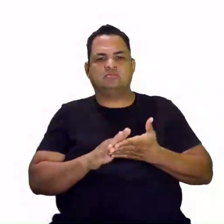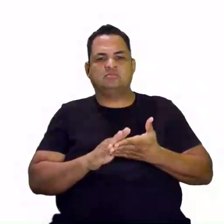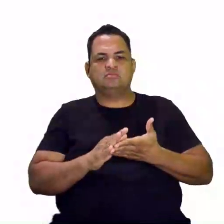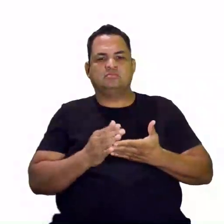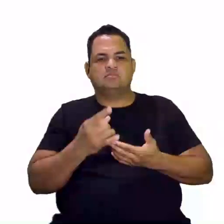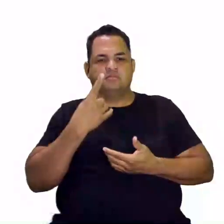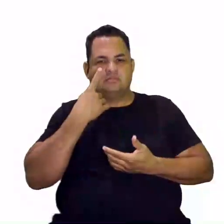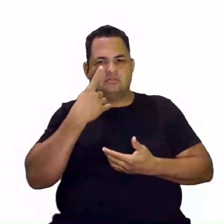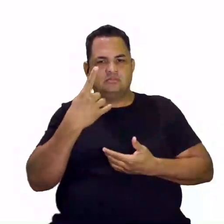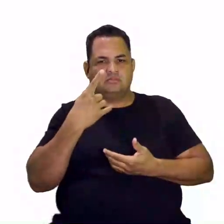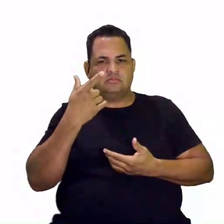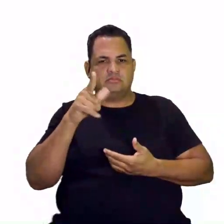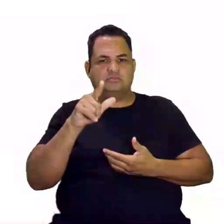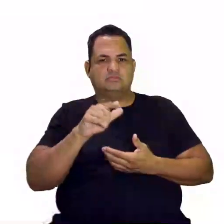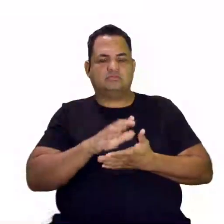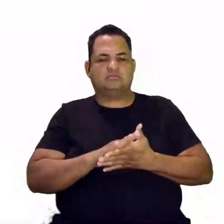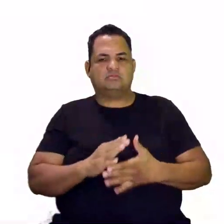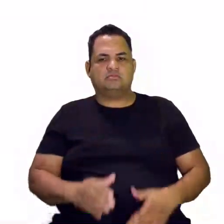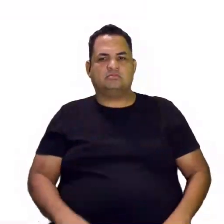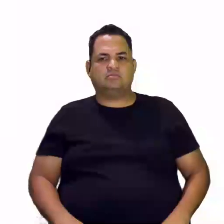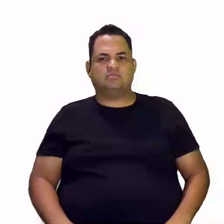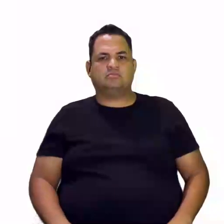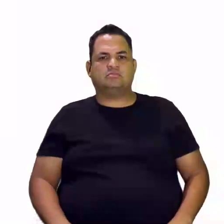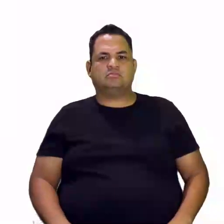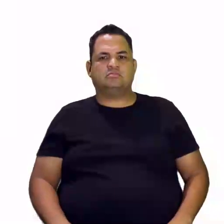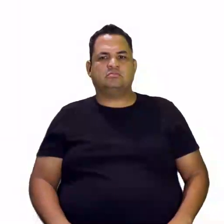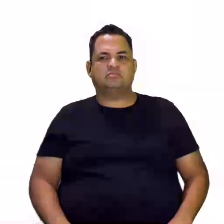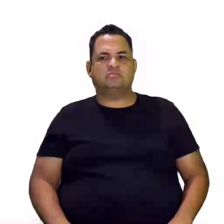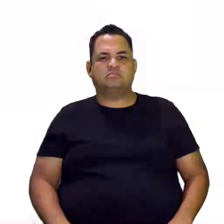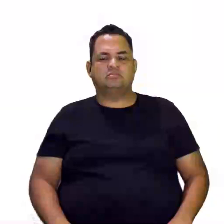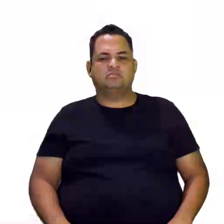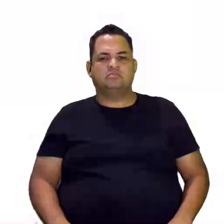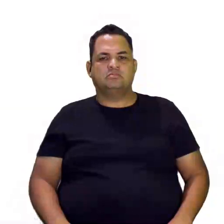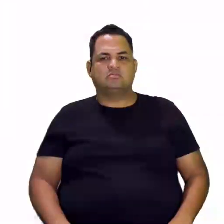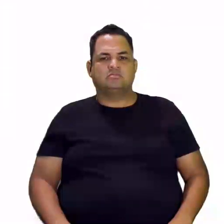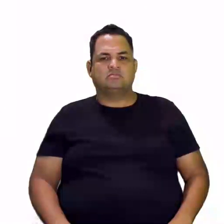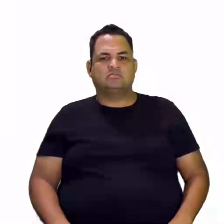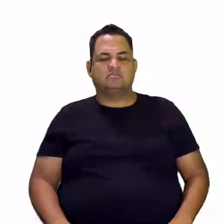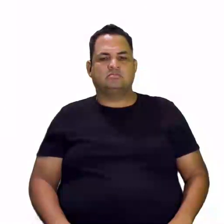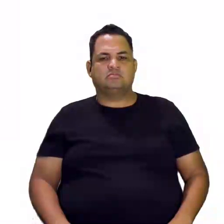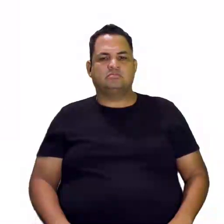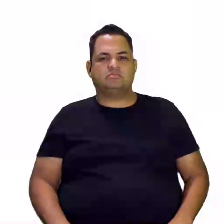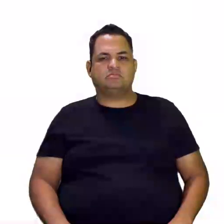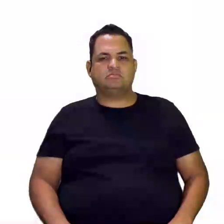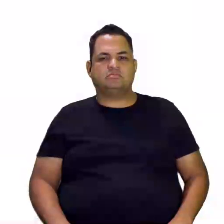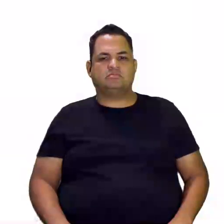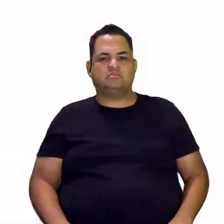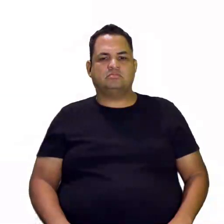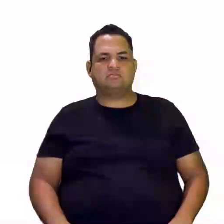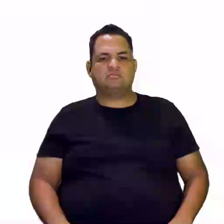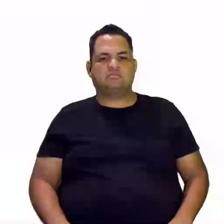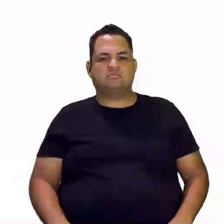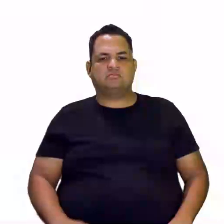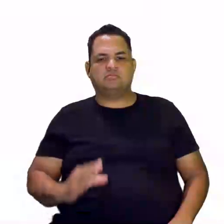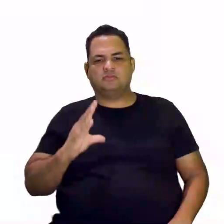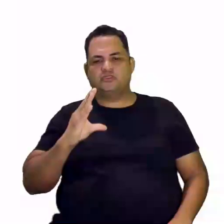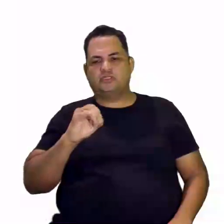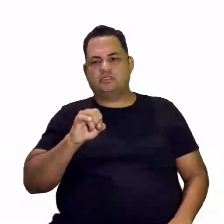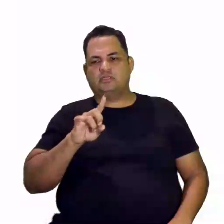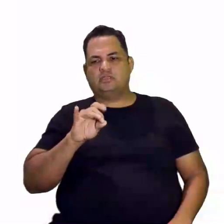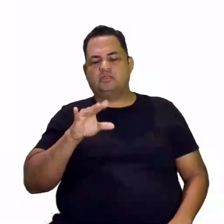você observe a outra lá, tudo bem? A célula animal, deixa para lá rapidinho. Aqui você tem os